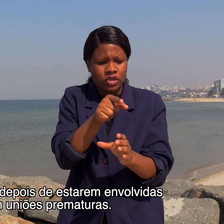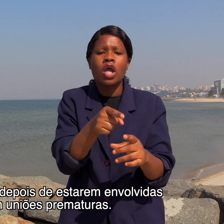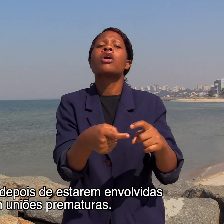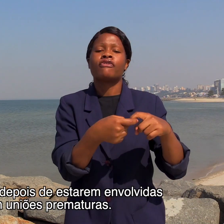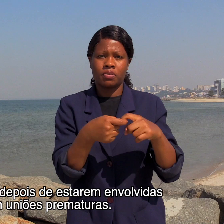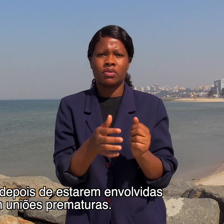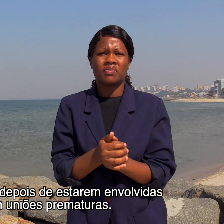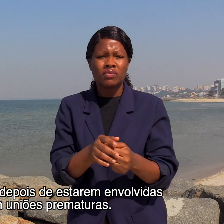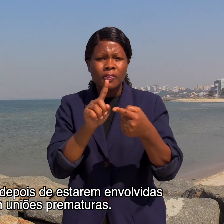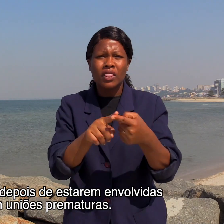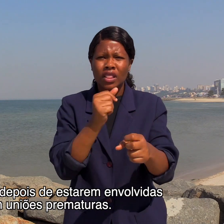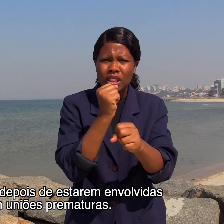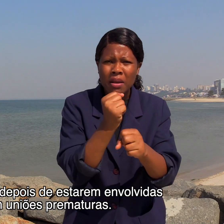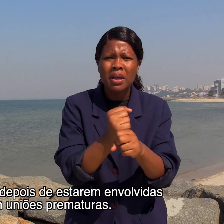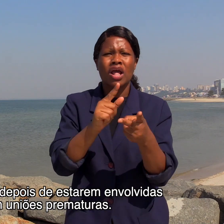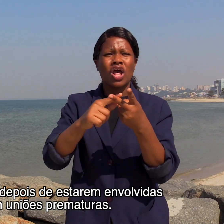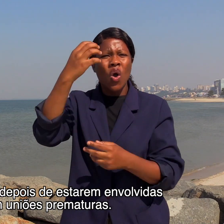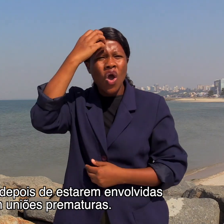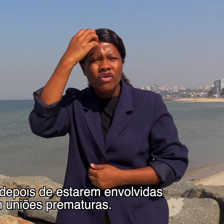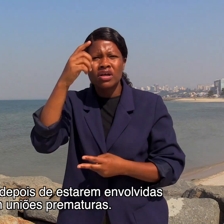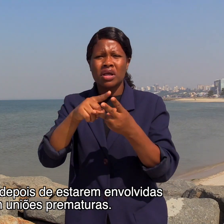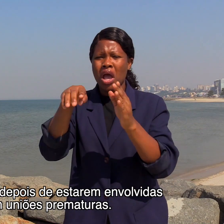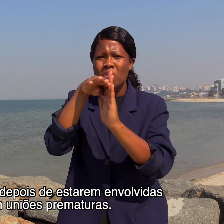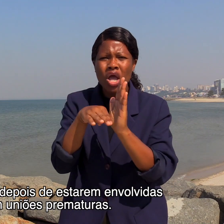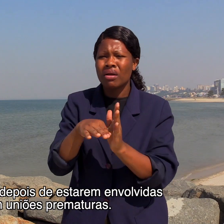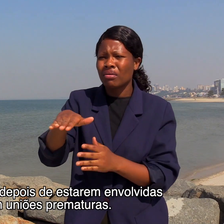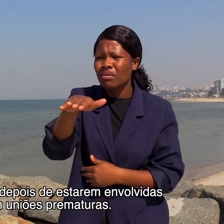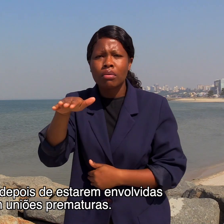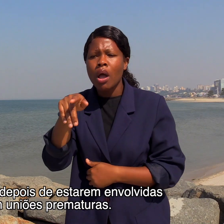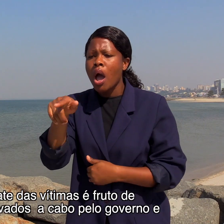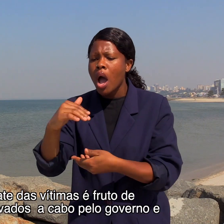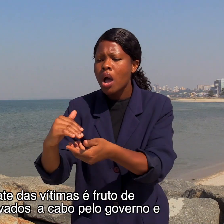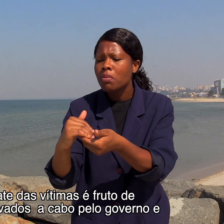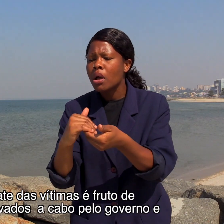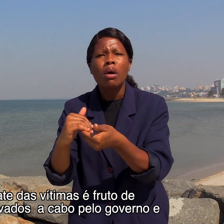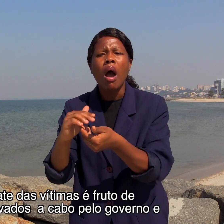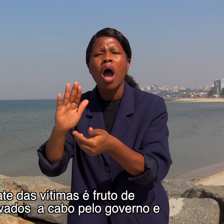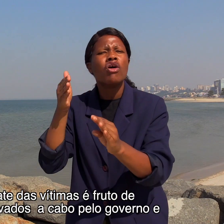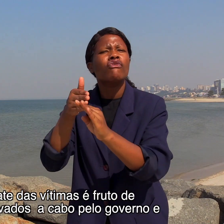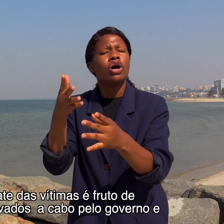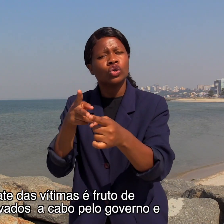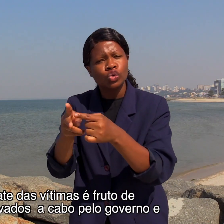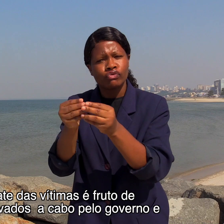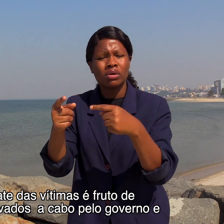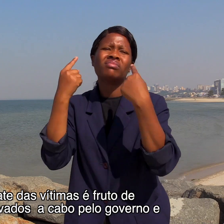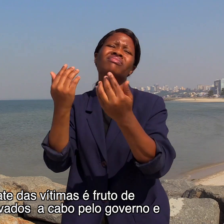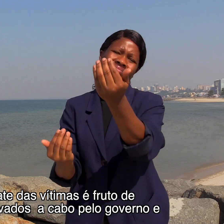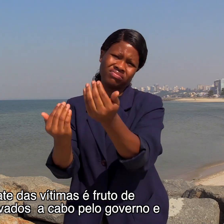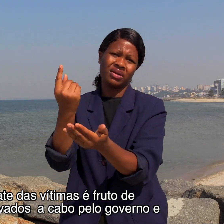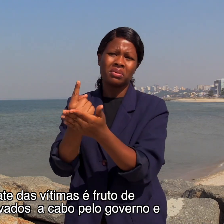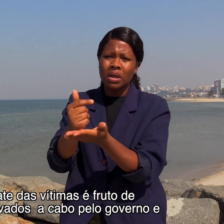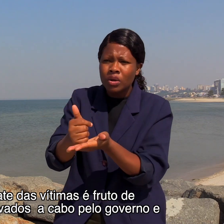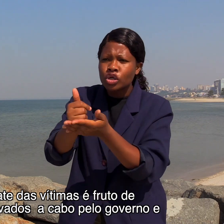desde 2020, depois de estarem envolvidas em uniões prematuras. O resgate das vítimas é fruto